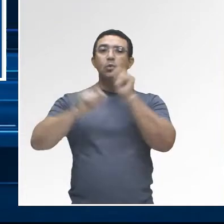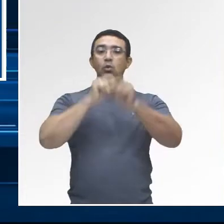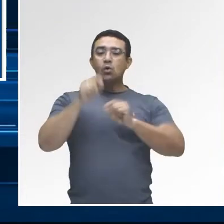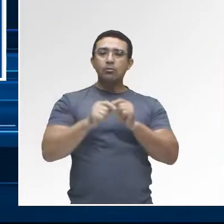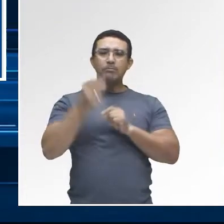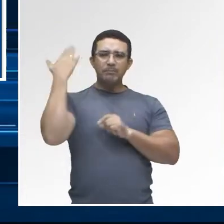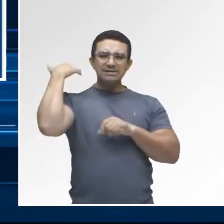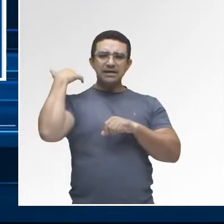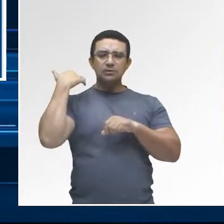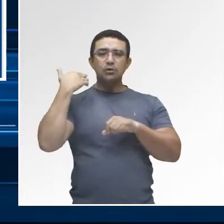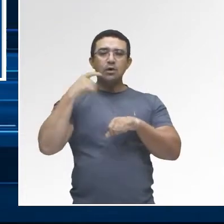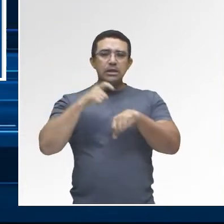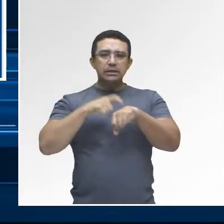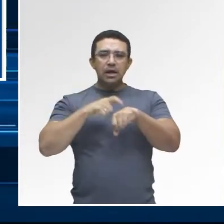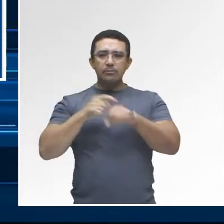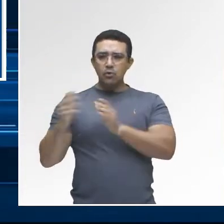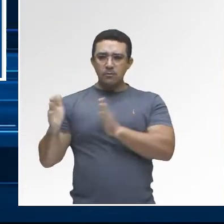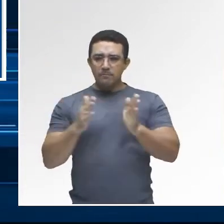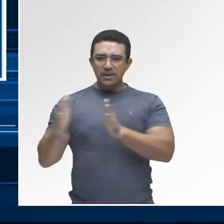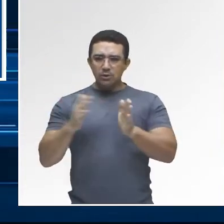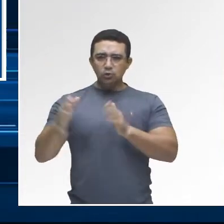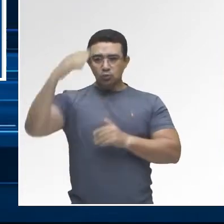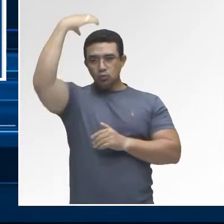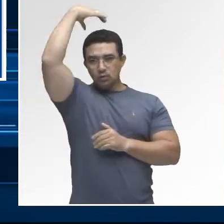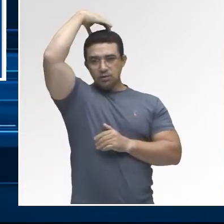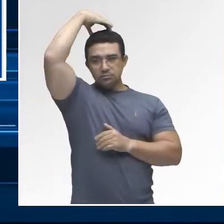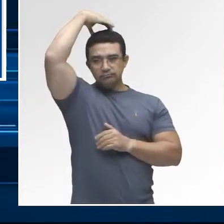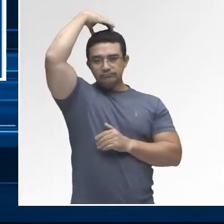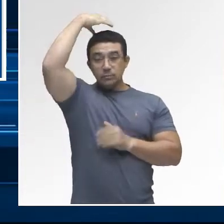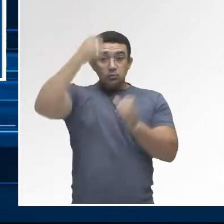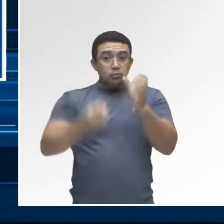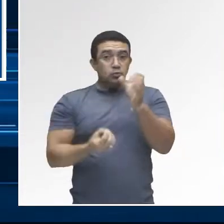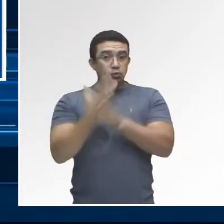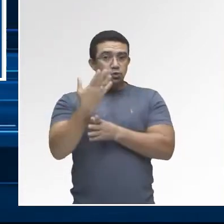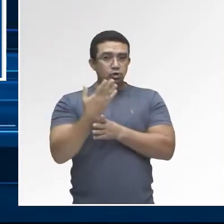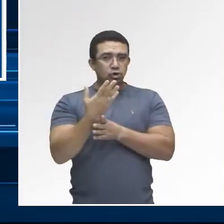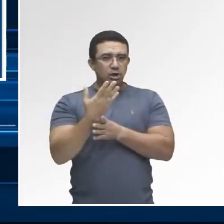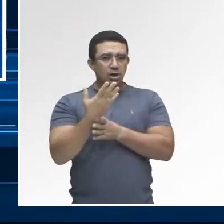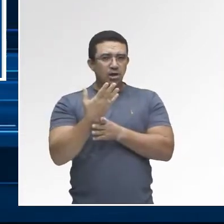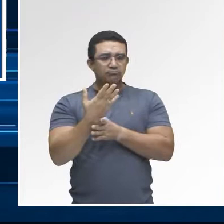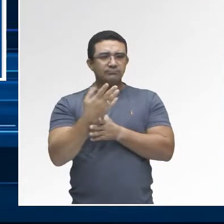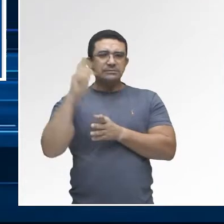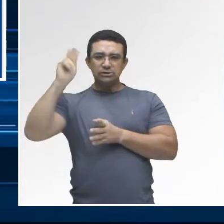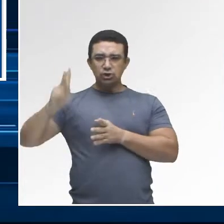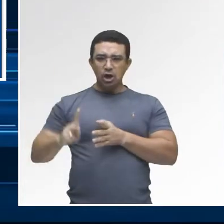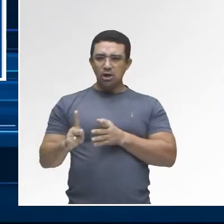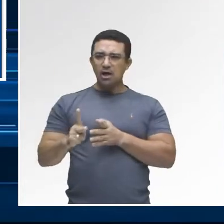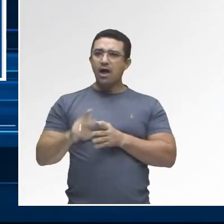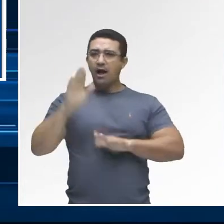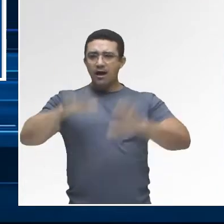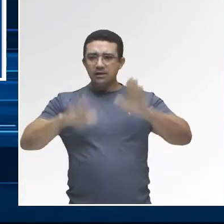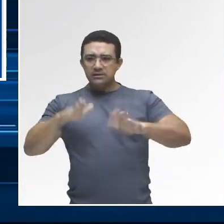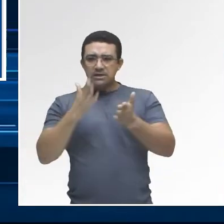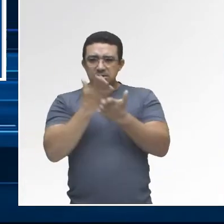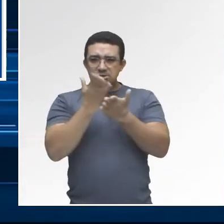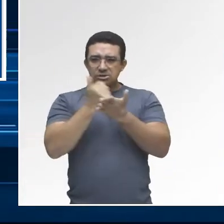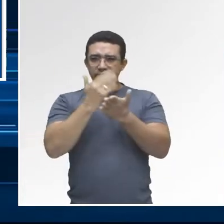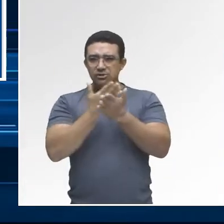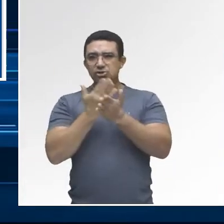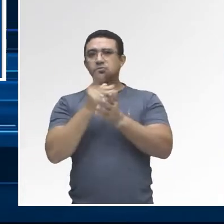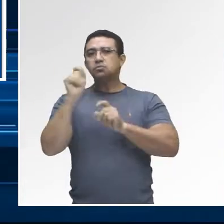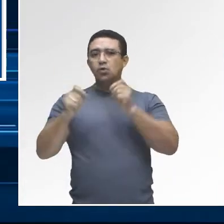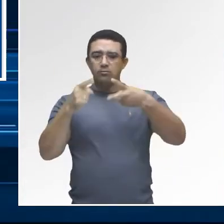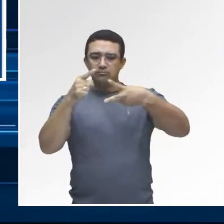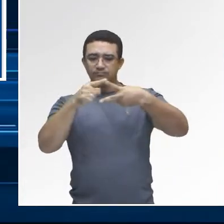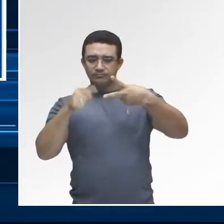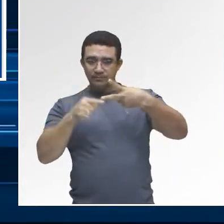reis, tá? As origens de Roma, a gente, quando inicia esse assunto, a gente costuma dividir em duas partes. Nós temos